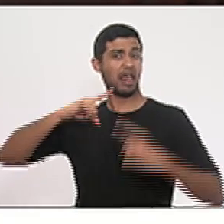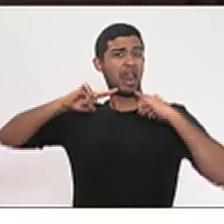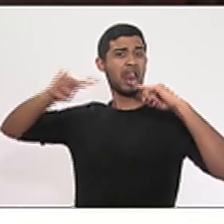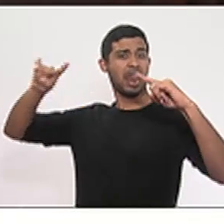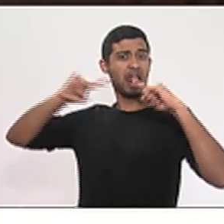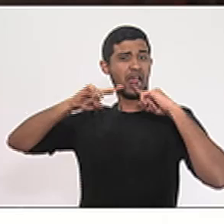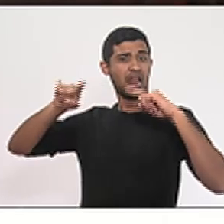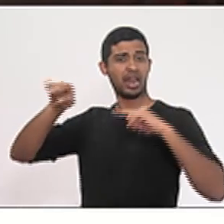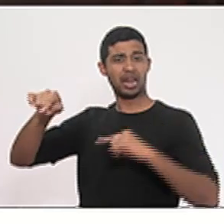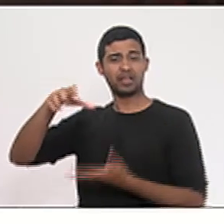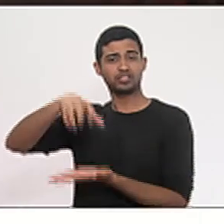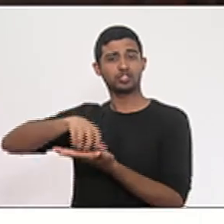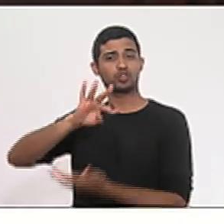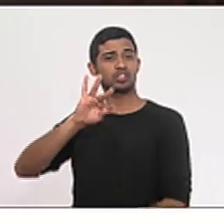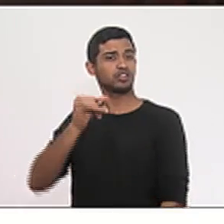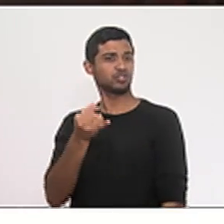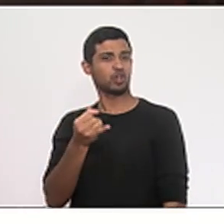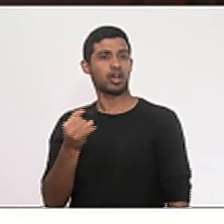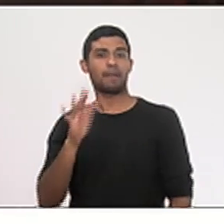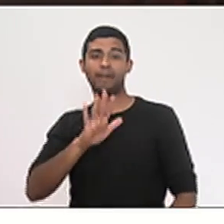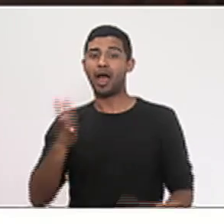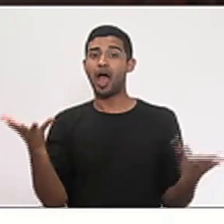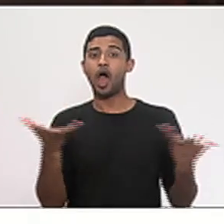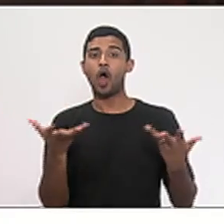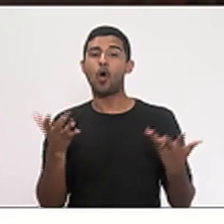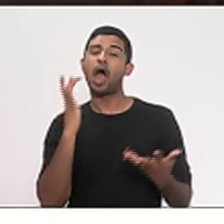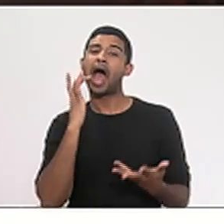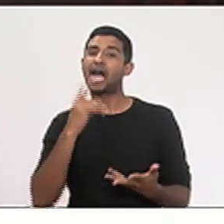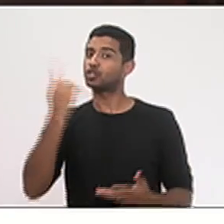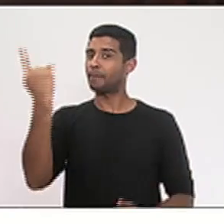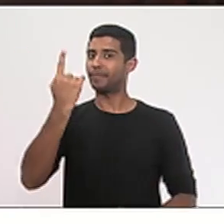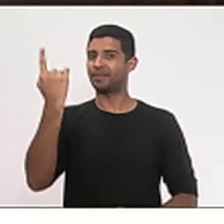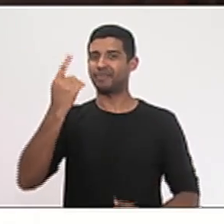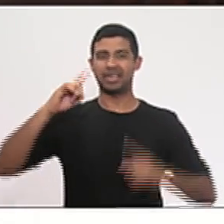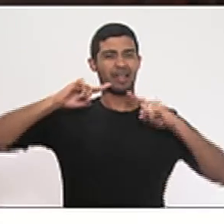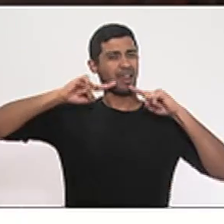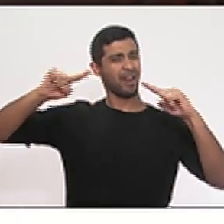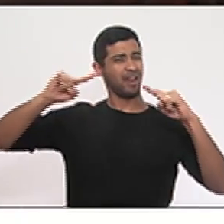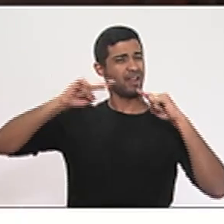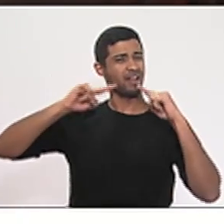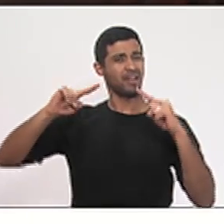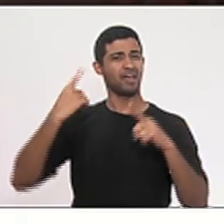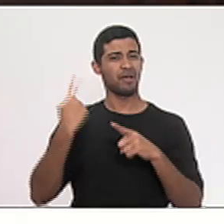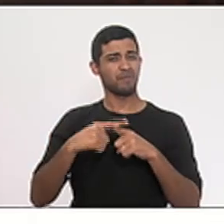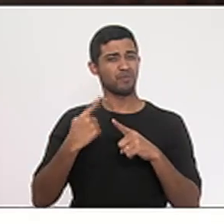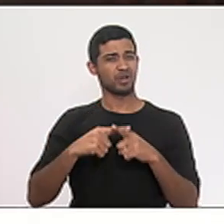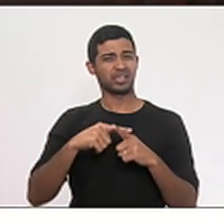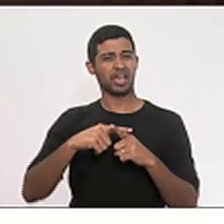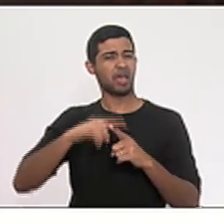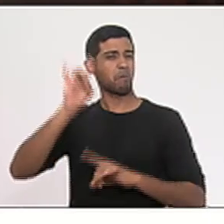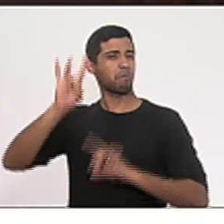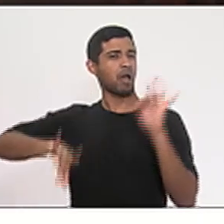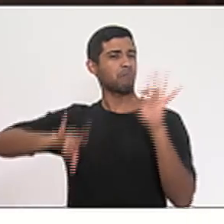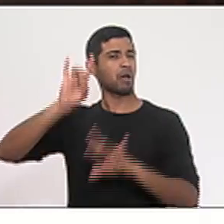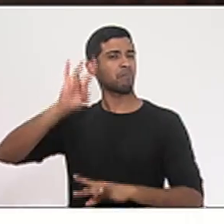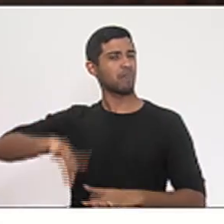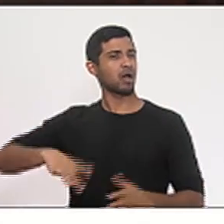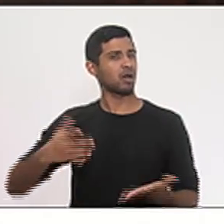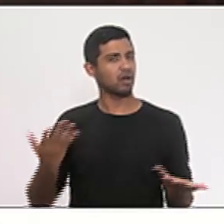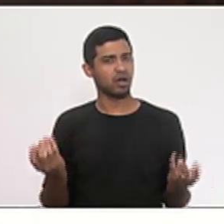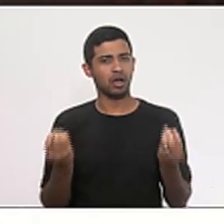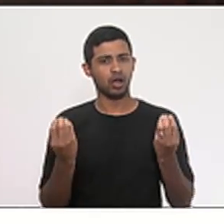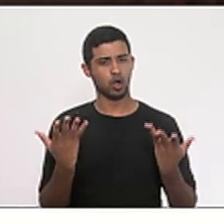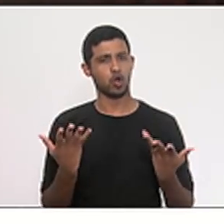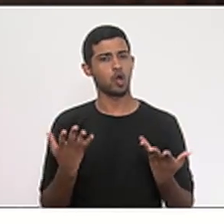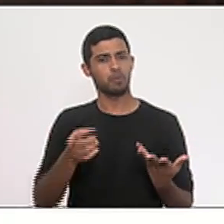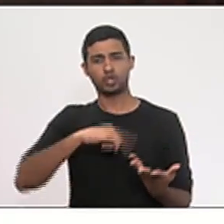TJ. Provavelmente hoje, ela deve ser a primeira em reclamação, porque o sucateamento, o desmantelamento,